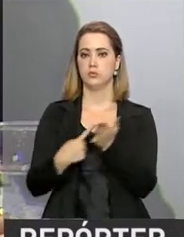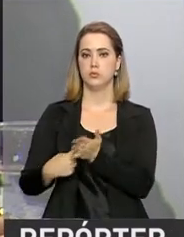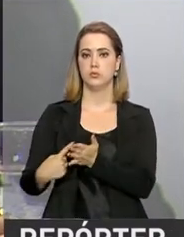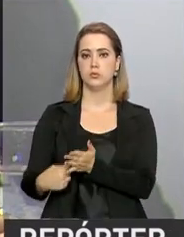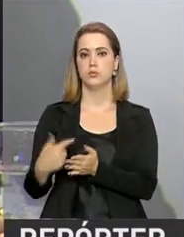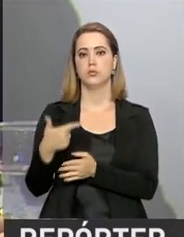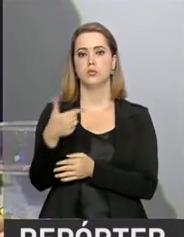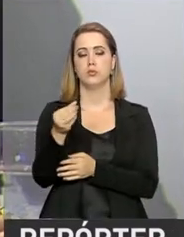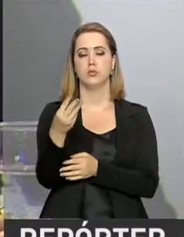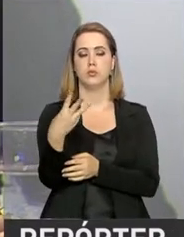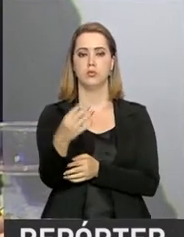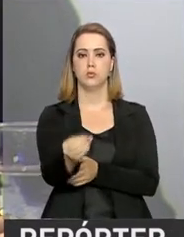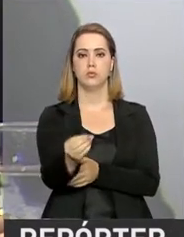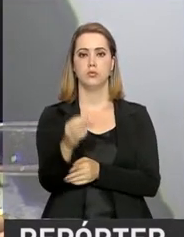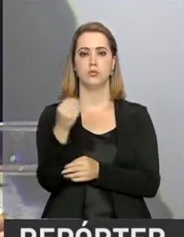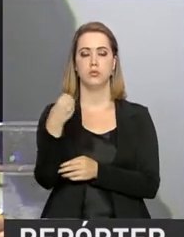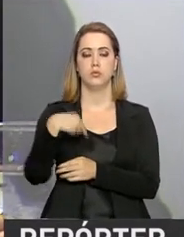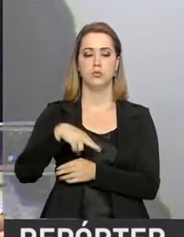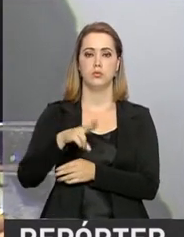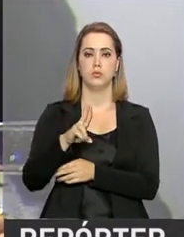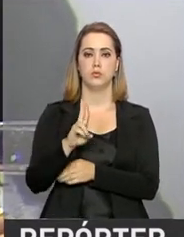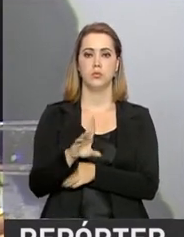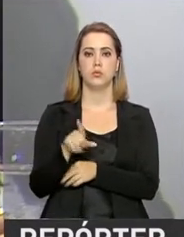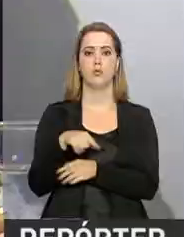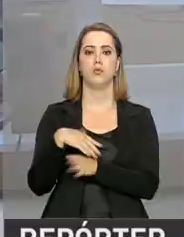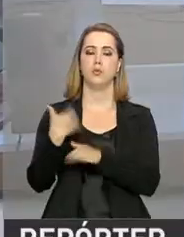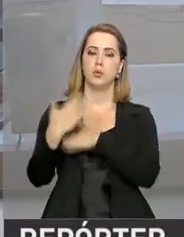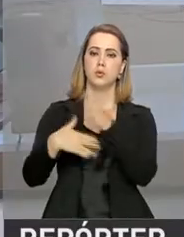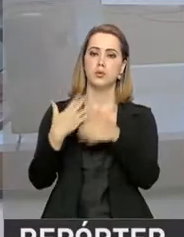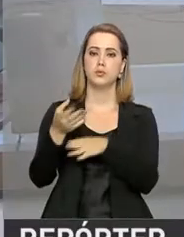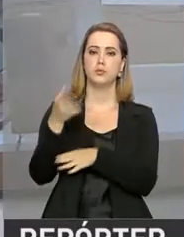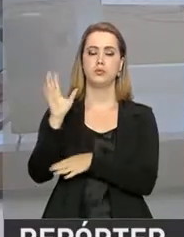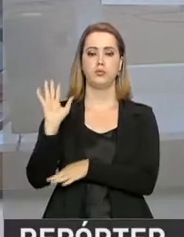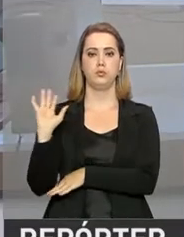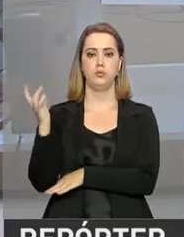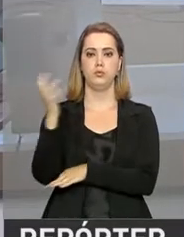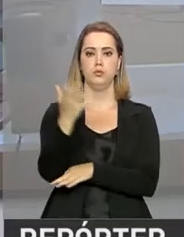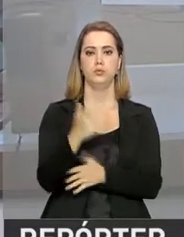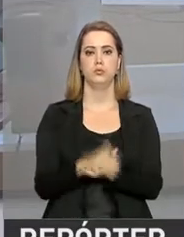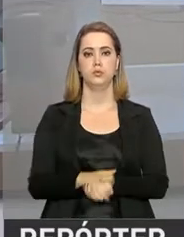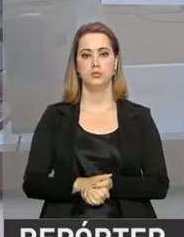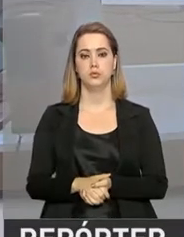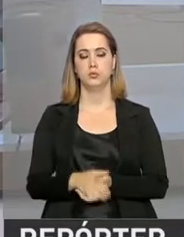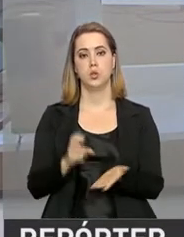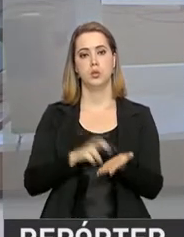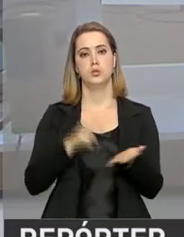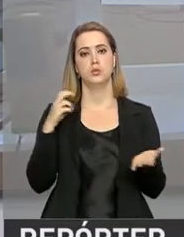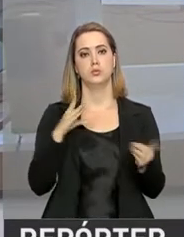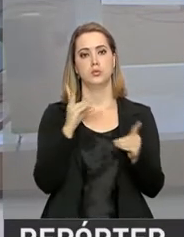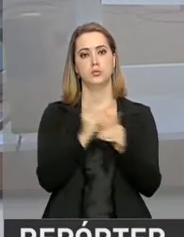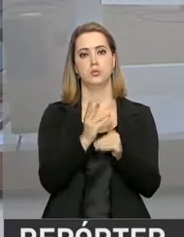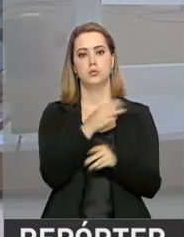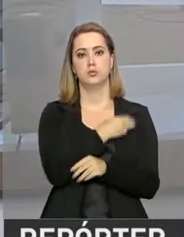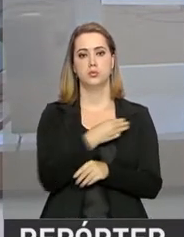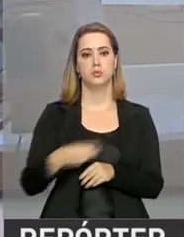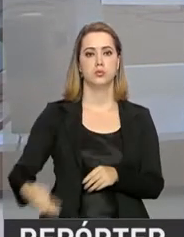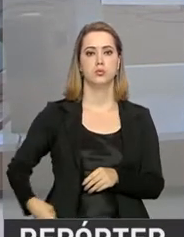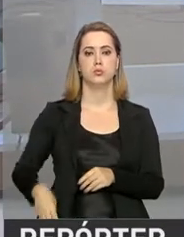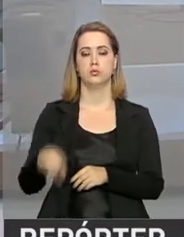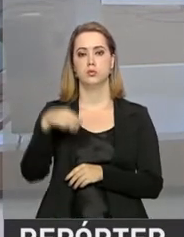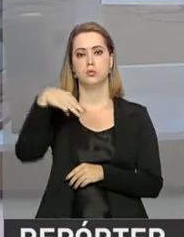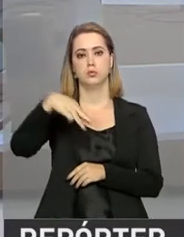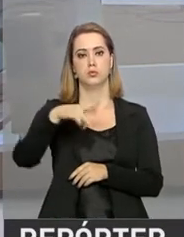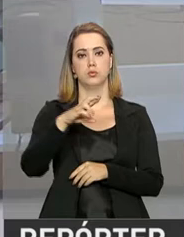2030 da onu para o desenvolvimento sustentável e pela manhã o encontro foi entre os ministros das relações exteriores